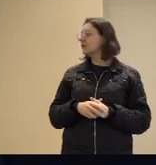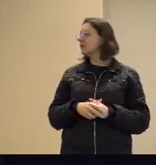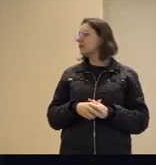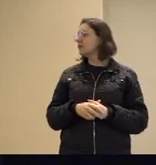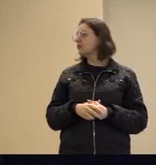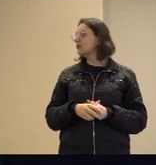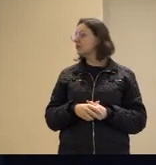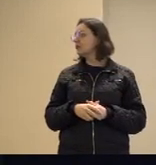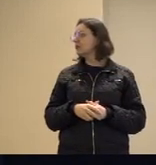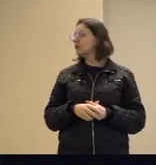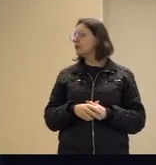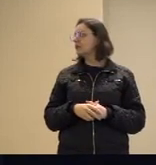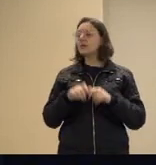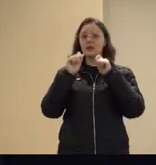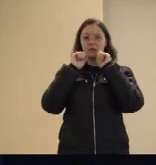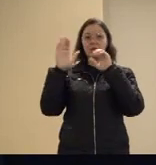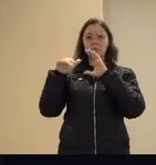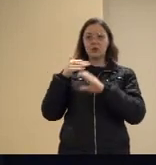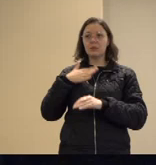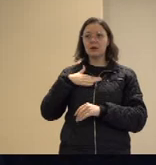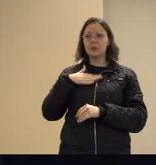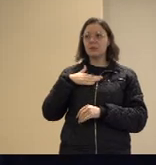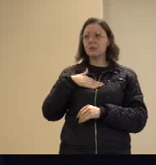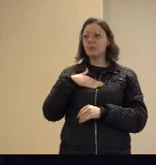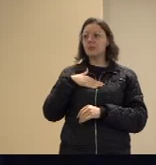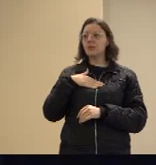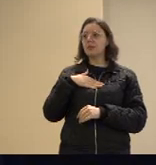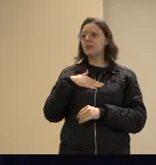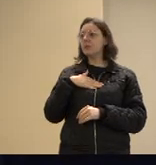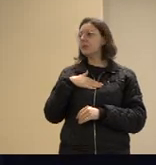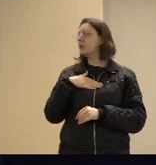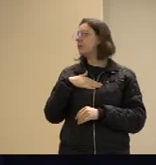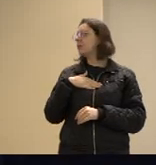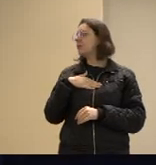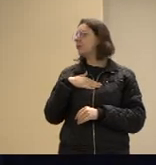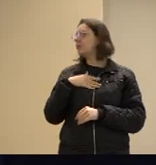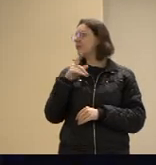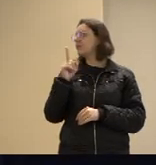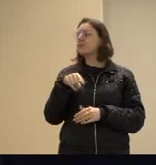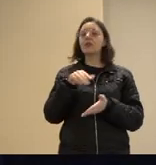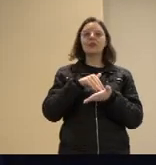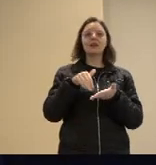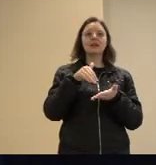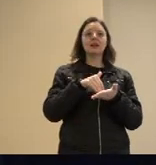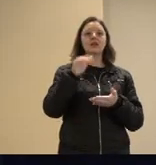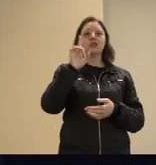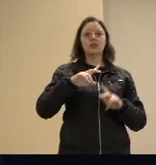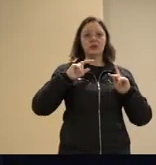Acabei de receber do meu assessor, o Cícero, que vocês talvez conheçam, é o secretário de Direitos Humanos da Acolhedoria.